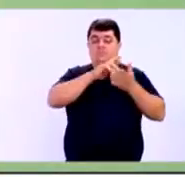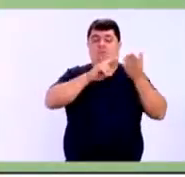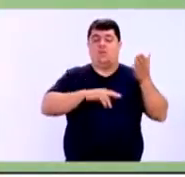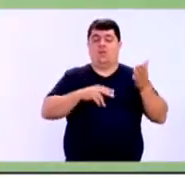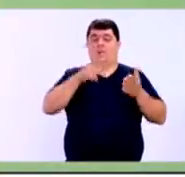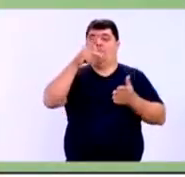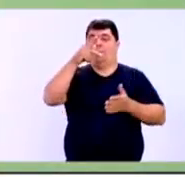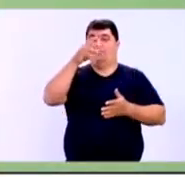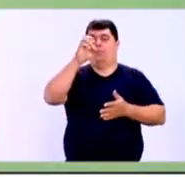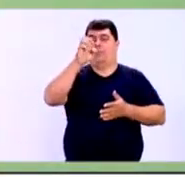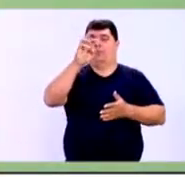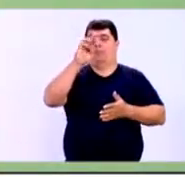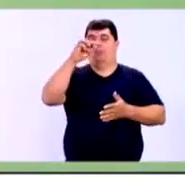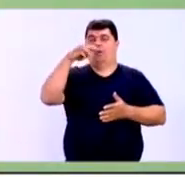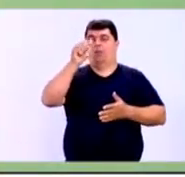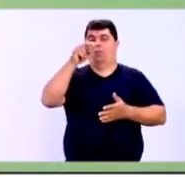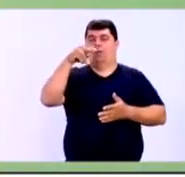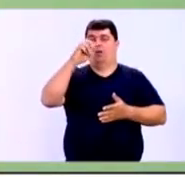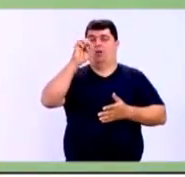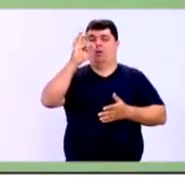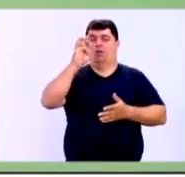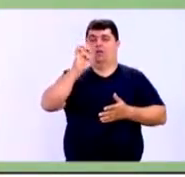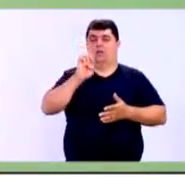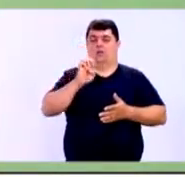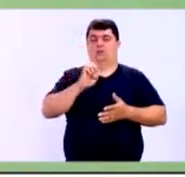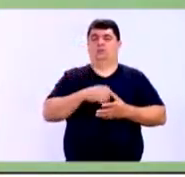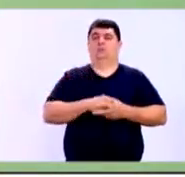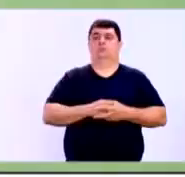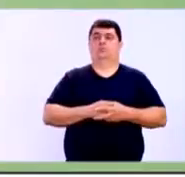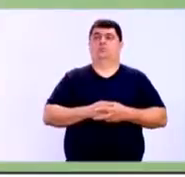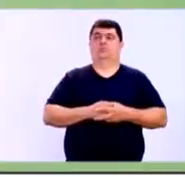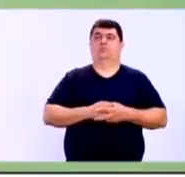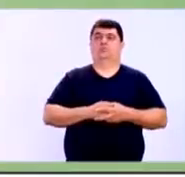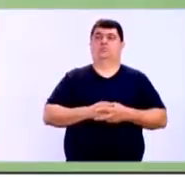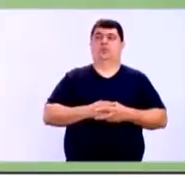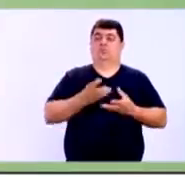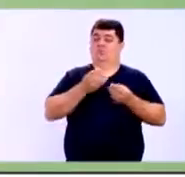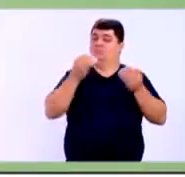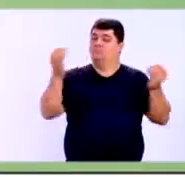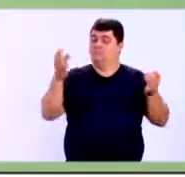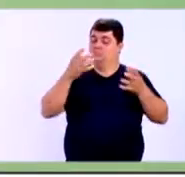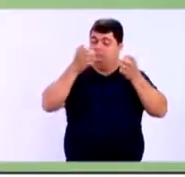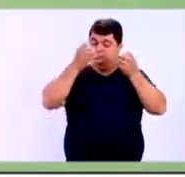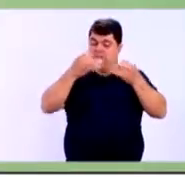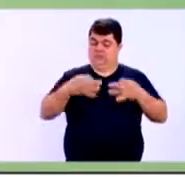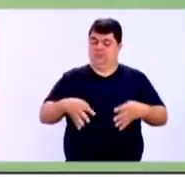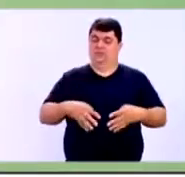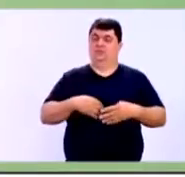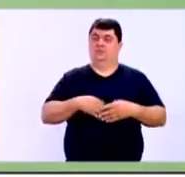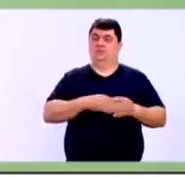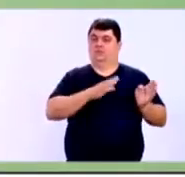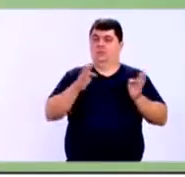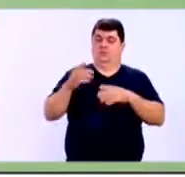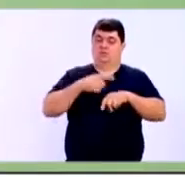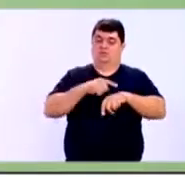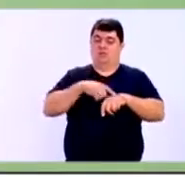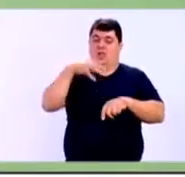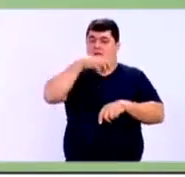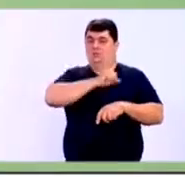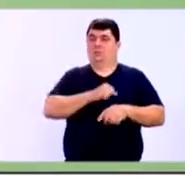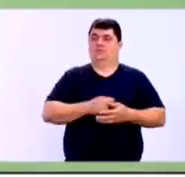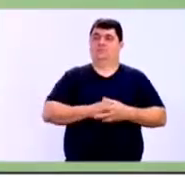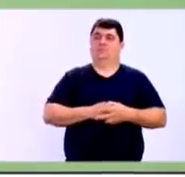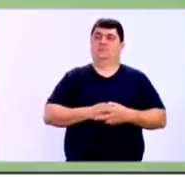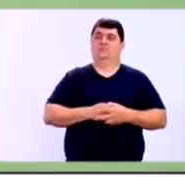Inventário permanente. Ufa! É matéria, gente. Vamos correr porque o tempo ruge.